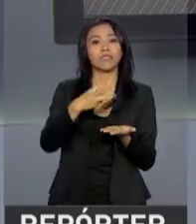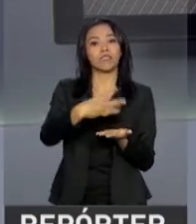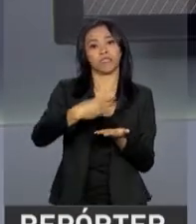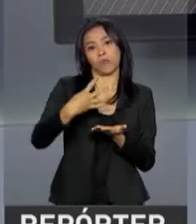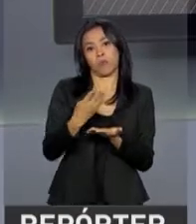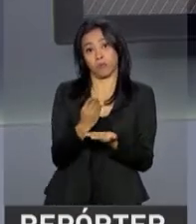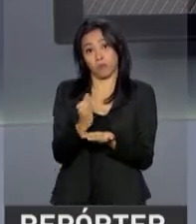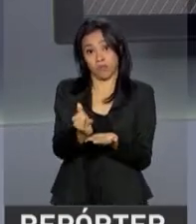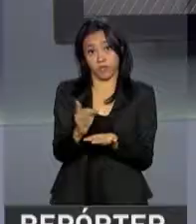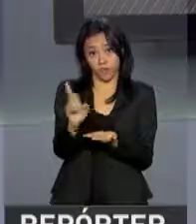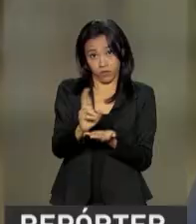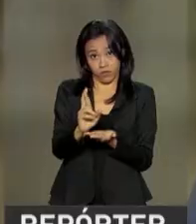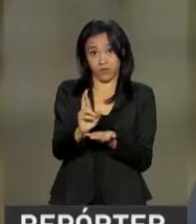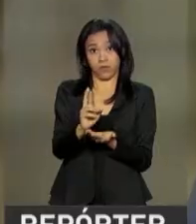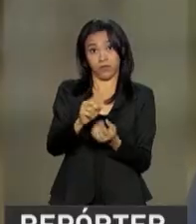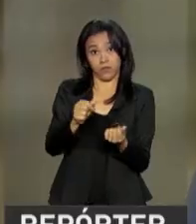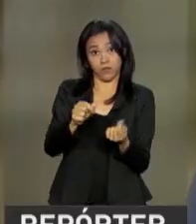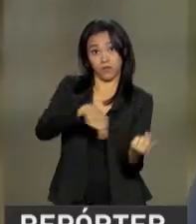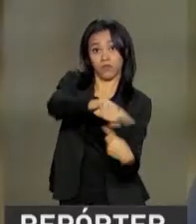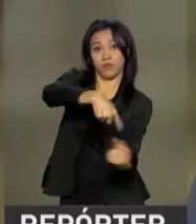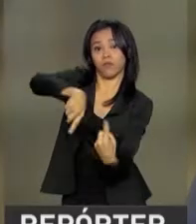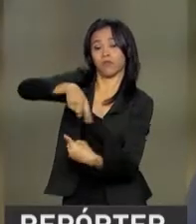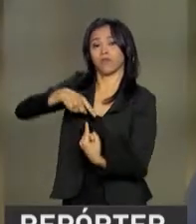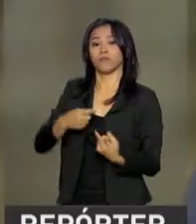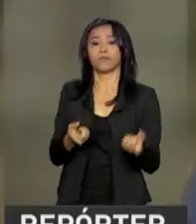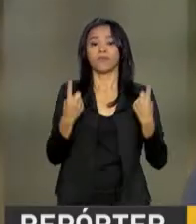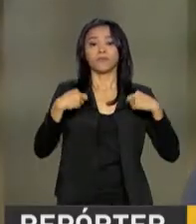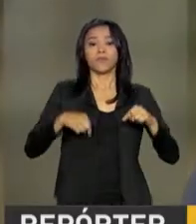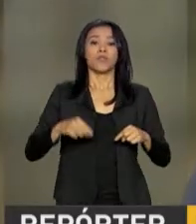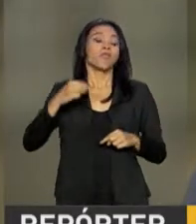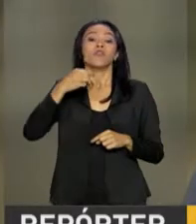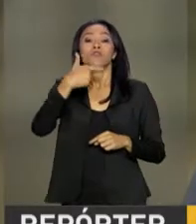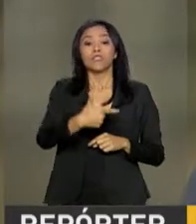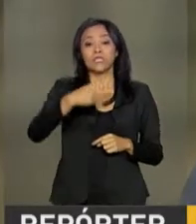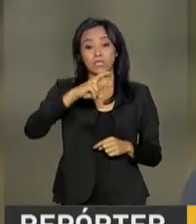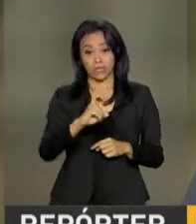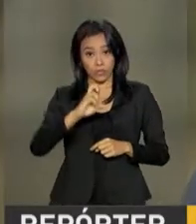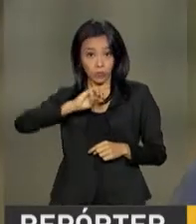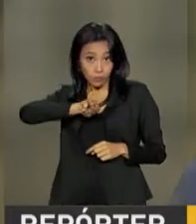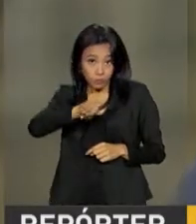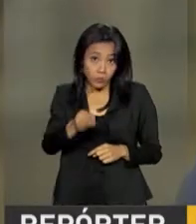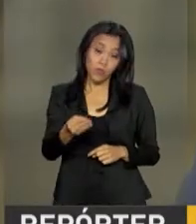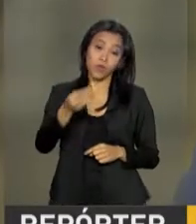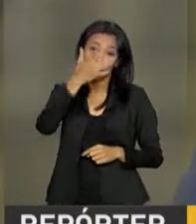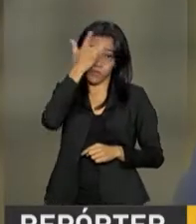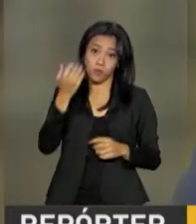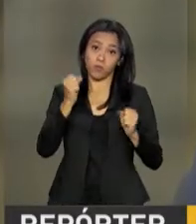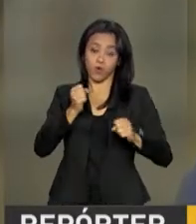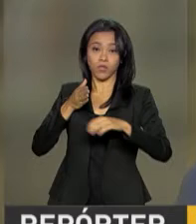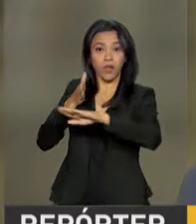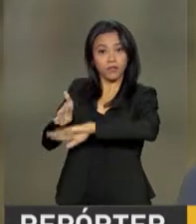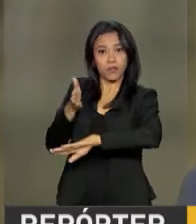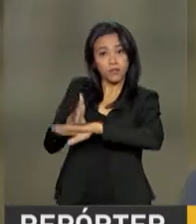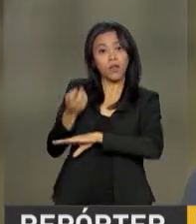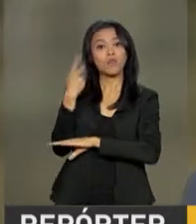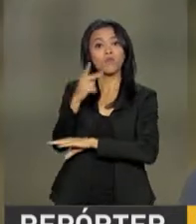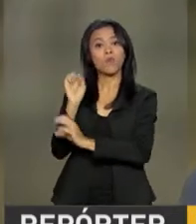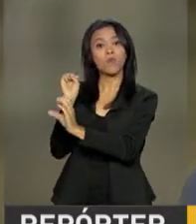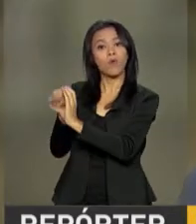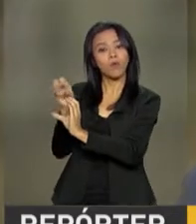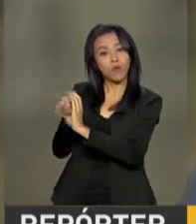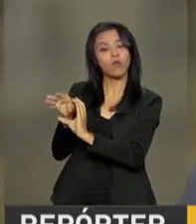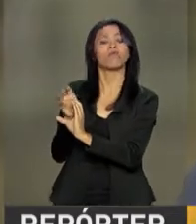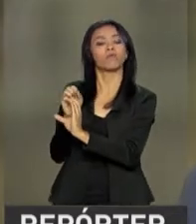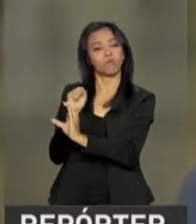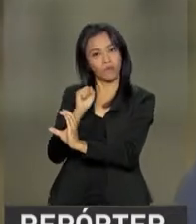economia são 25 milhões de cotistas que podem acessar a sua poupança então isso